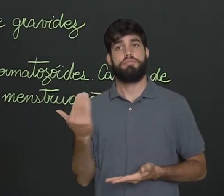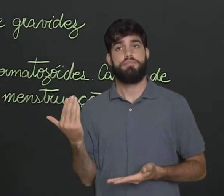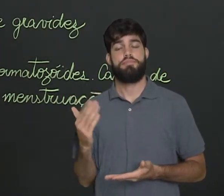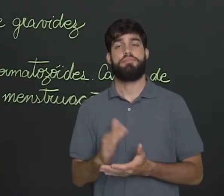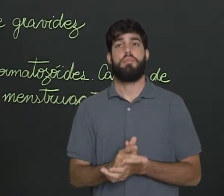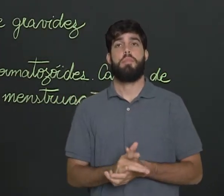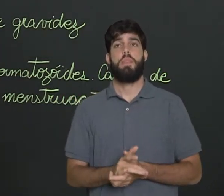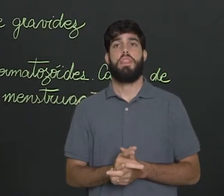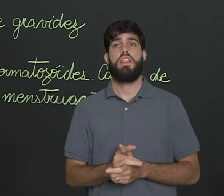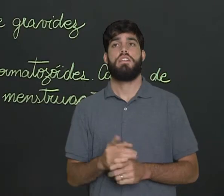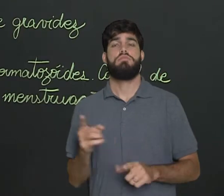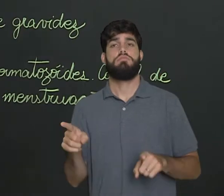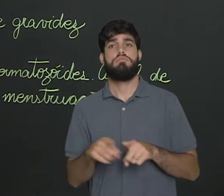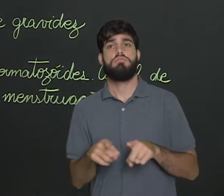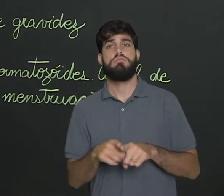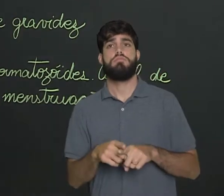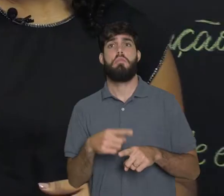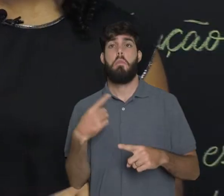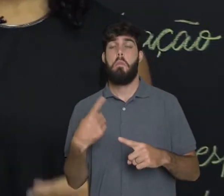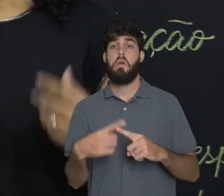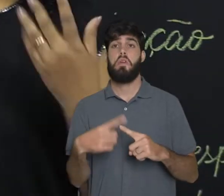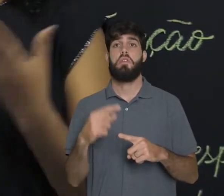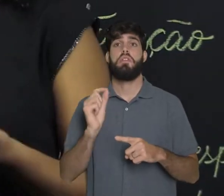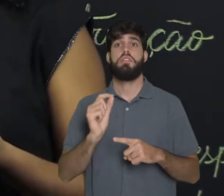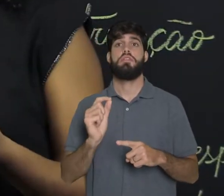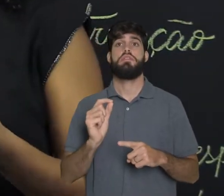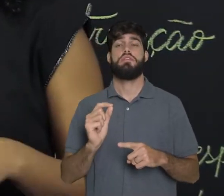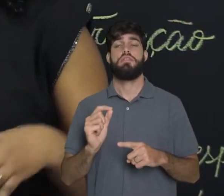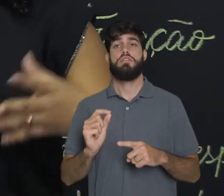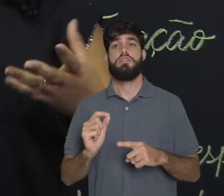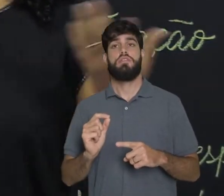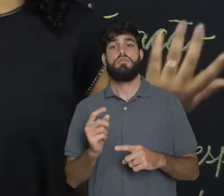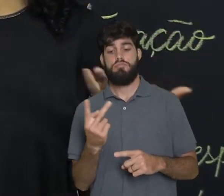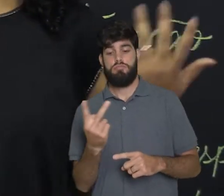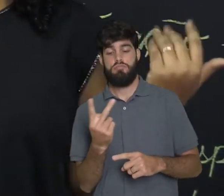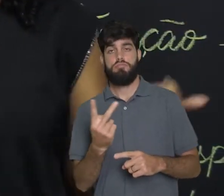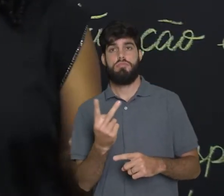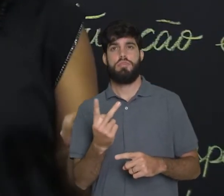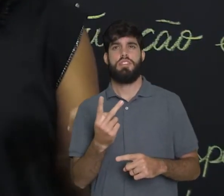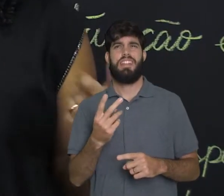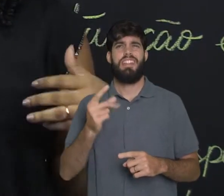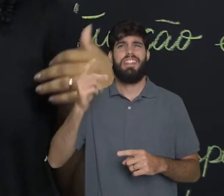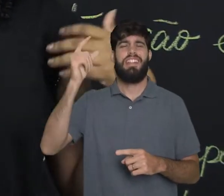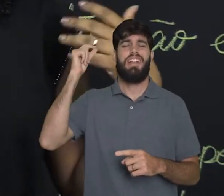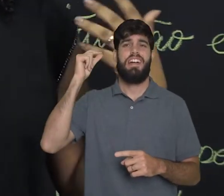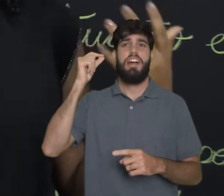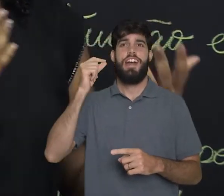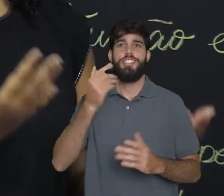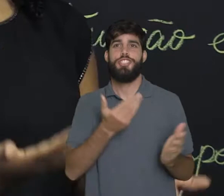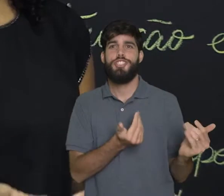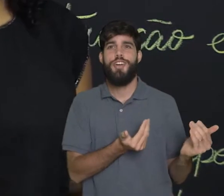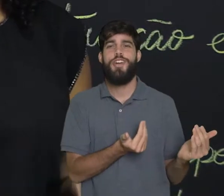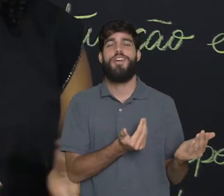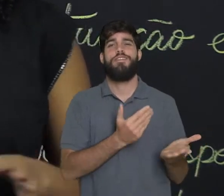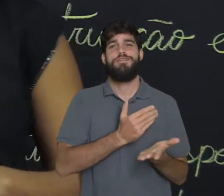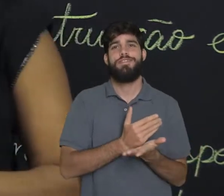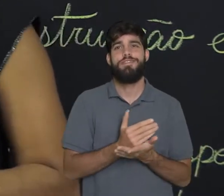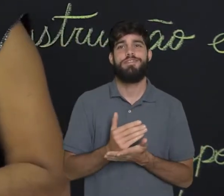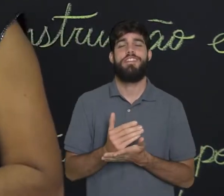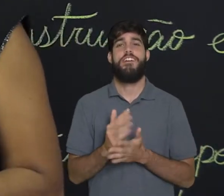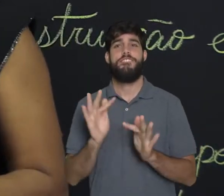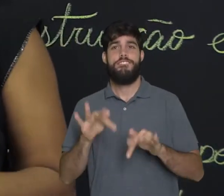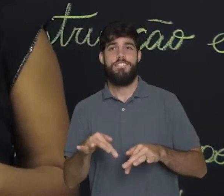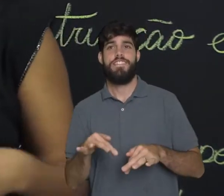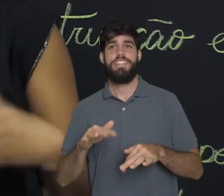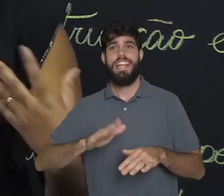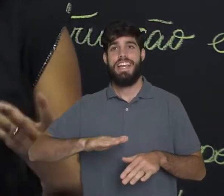desses hormônios. Por quê? Progesterona e estrogênio, lá na puberdade, no início da adolescência, fim